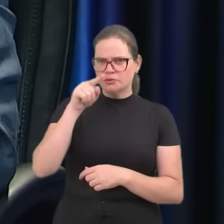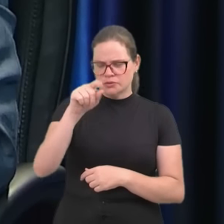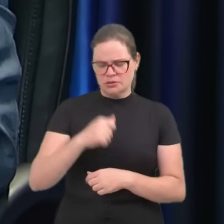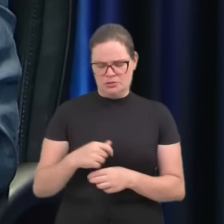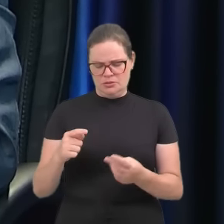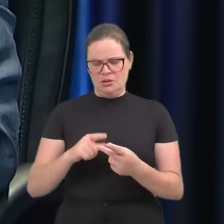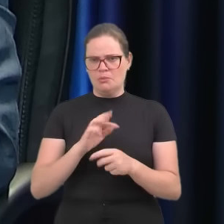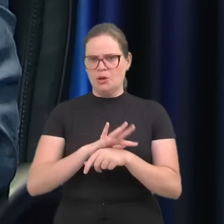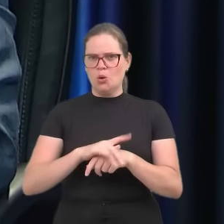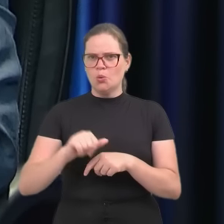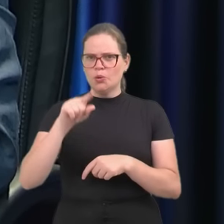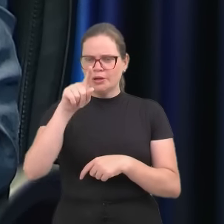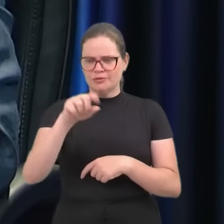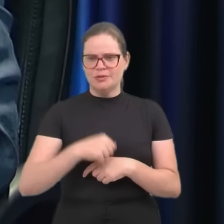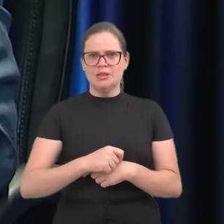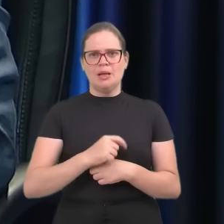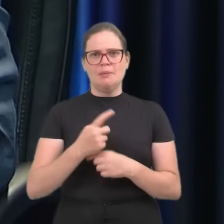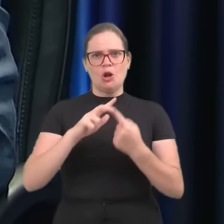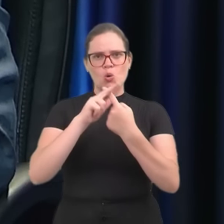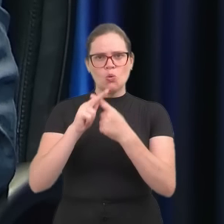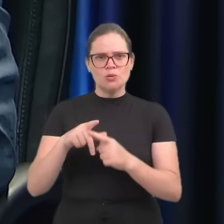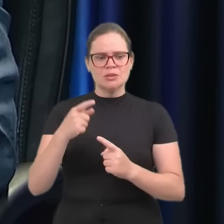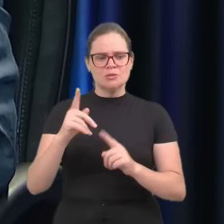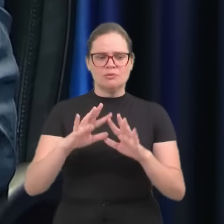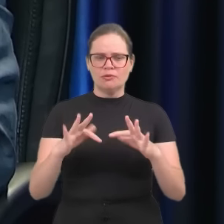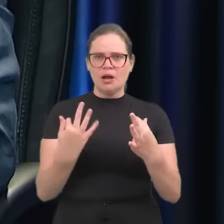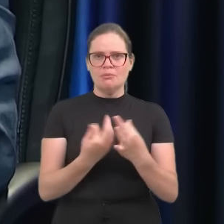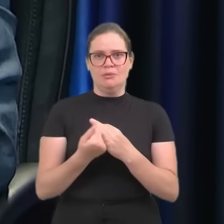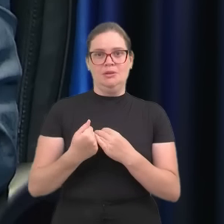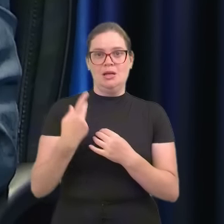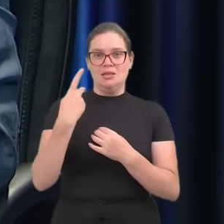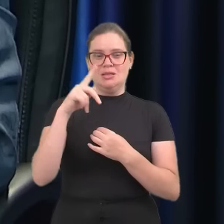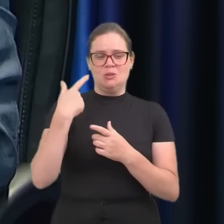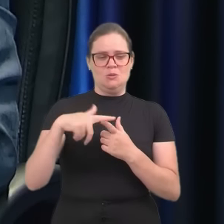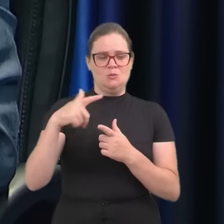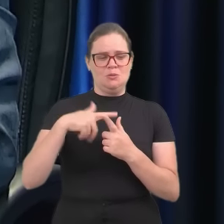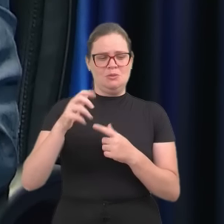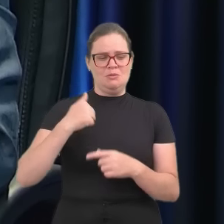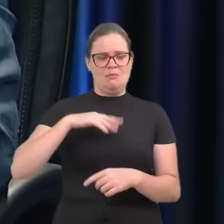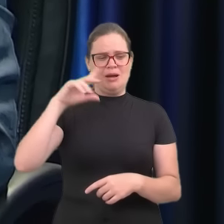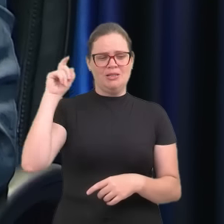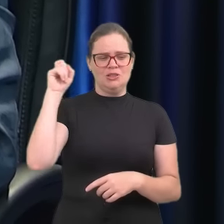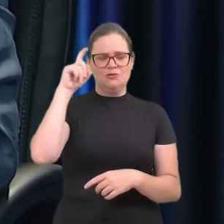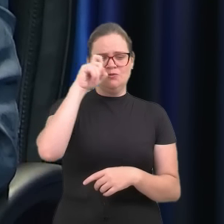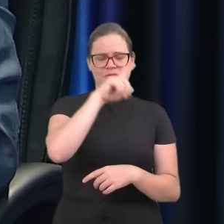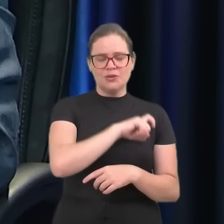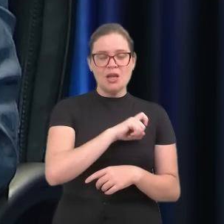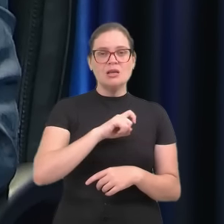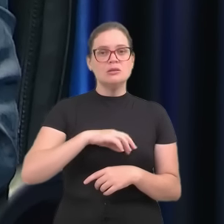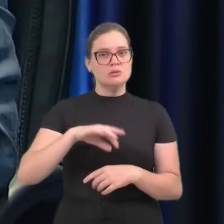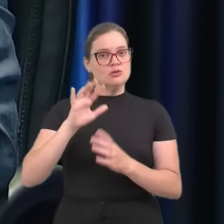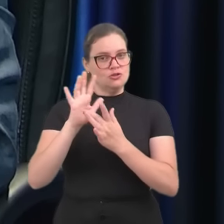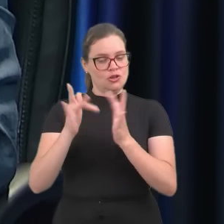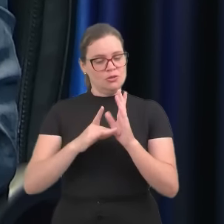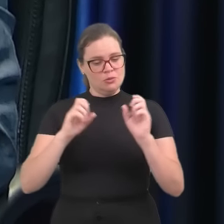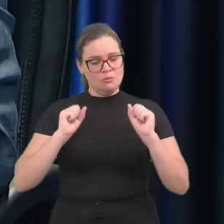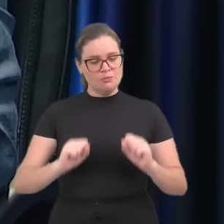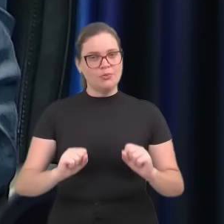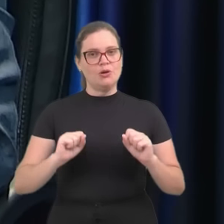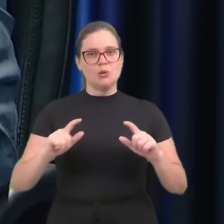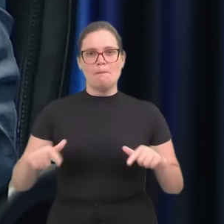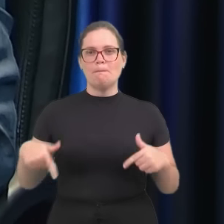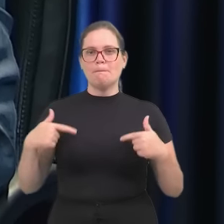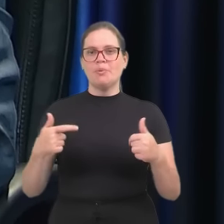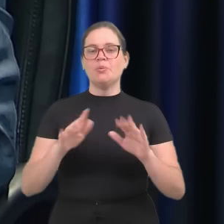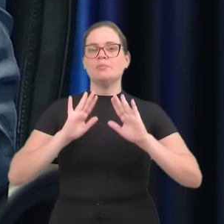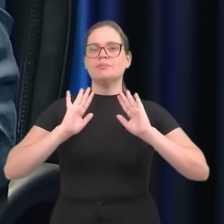tem poder para te salvar, Jesus tem poder para te curar, para restaurar o seu lar, para resolver os problemas mais